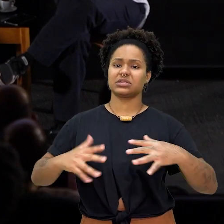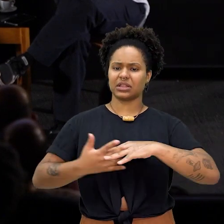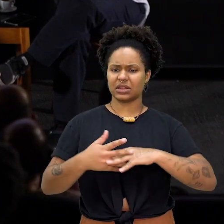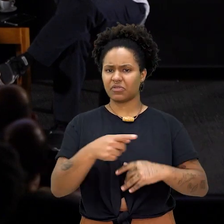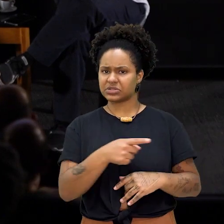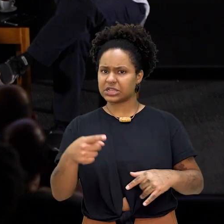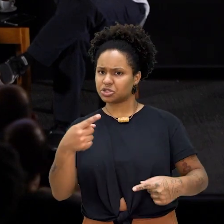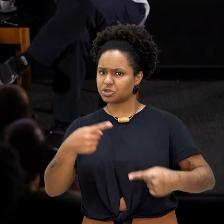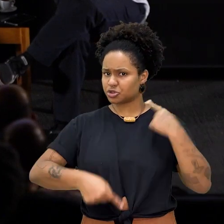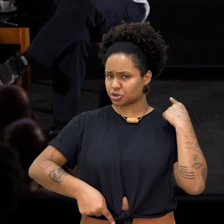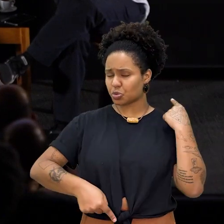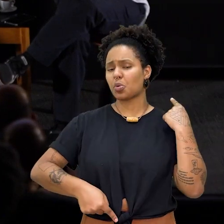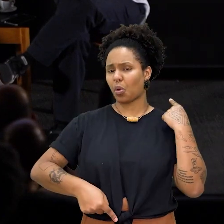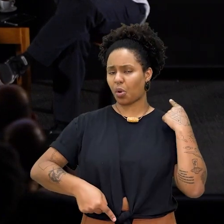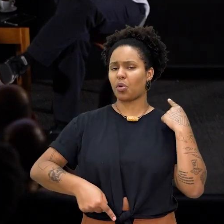Vocês discordam dessa